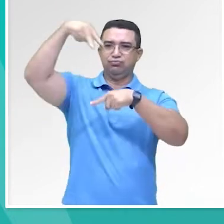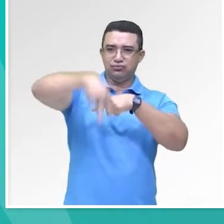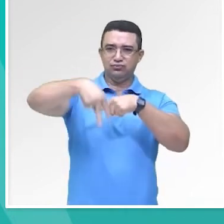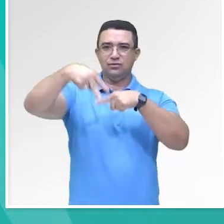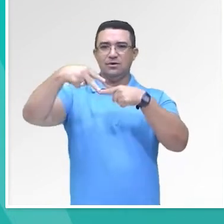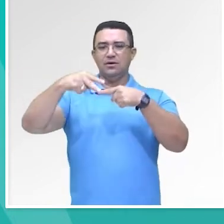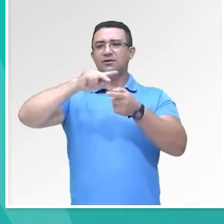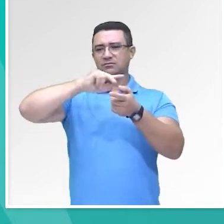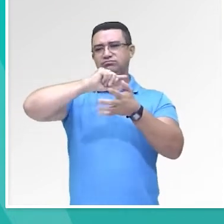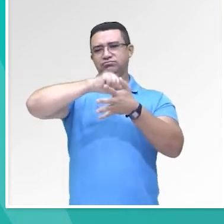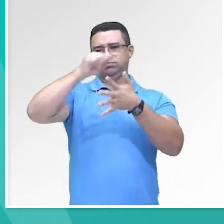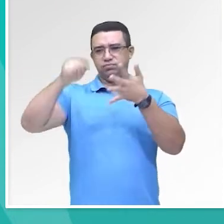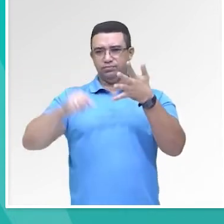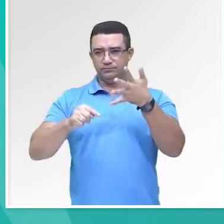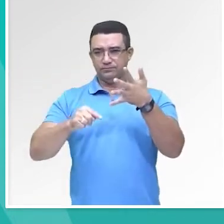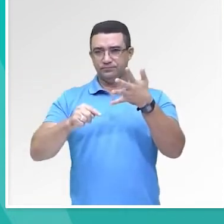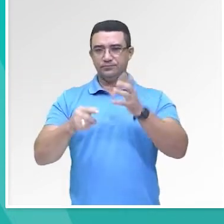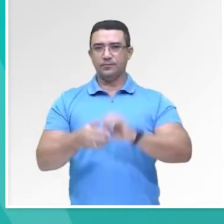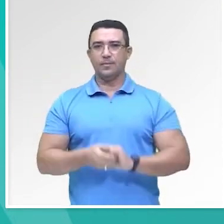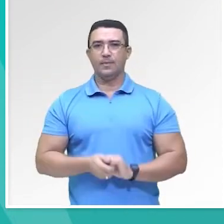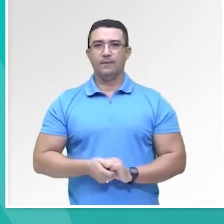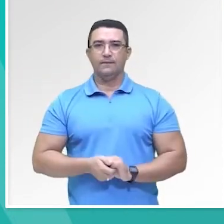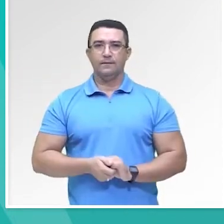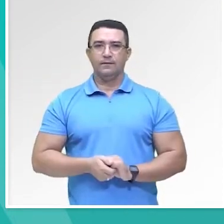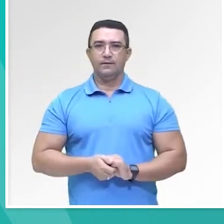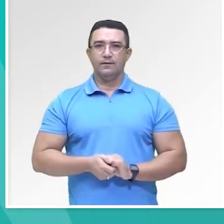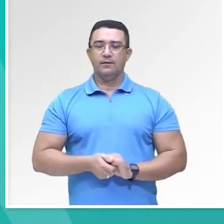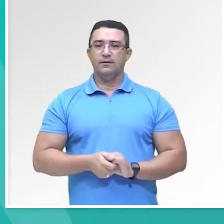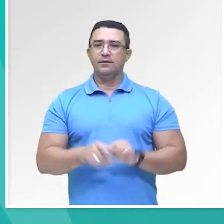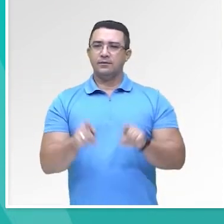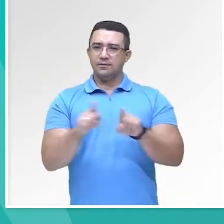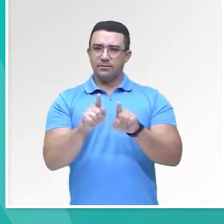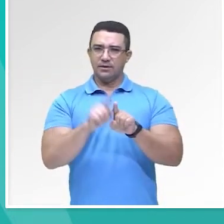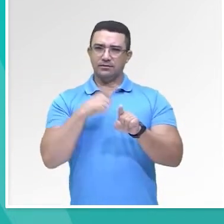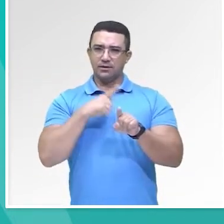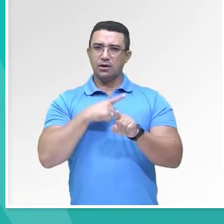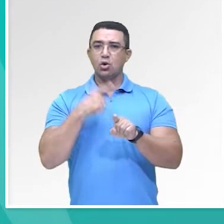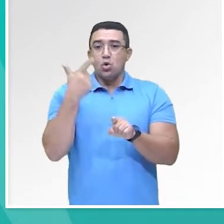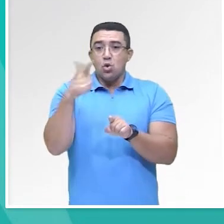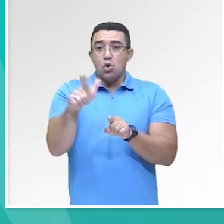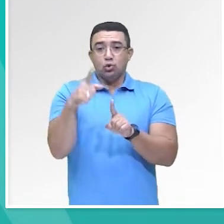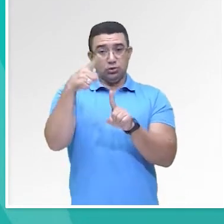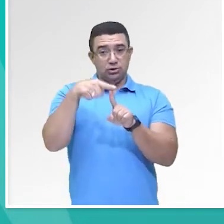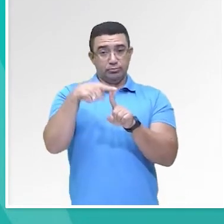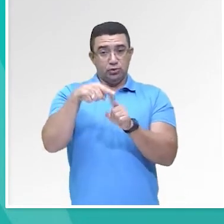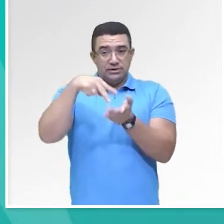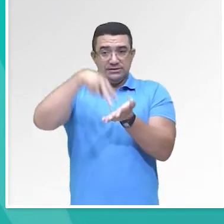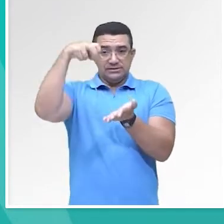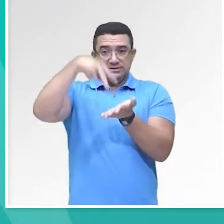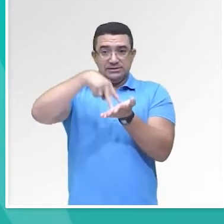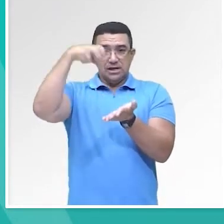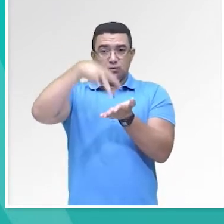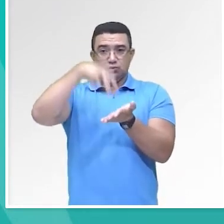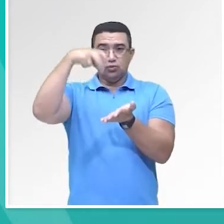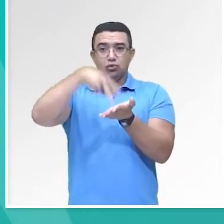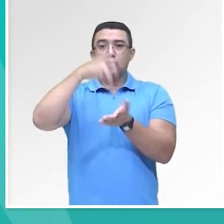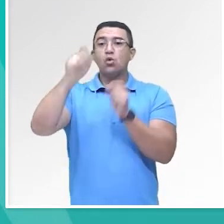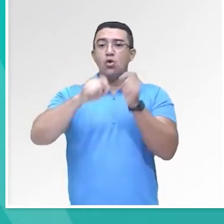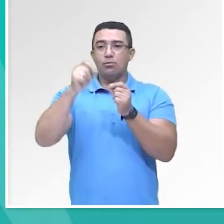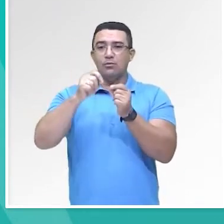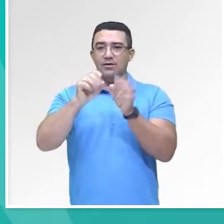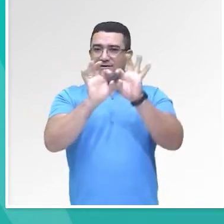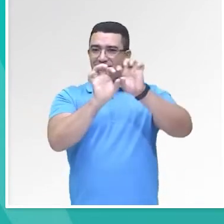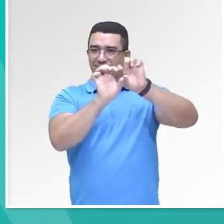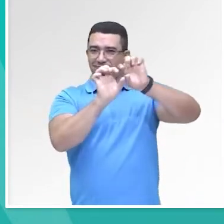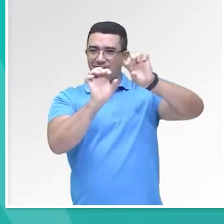diante. Vindo um pouco mais para o cantinho, nós temos aqui um outro tipo de salto, que no caso é o salto com